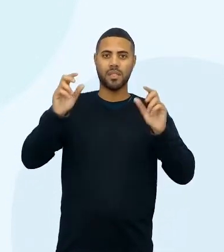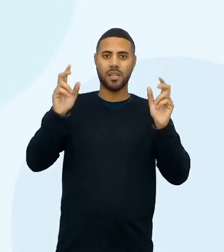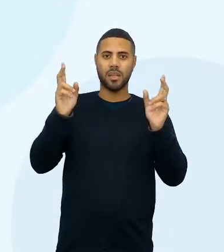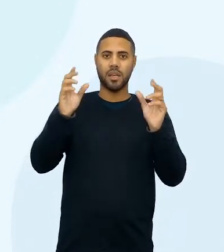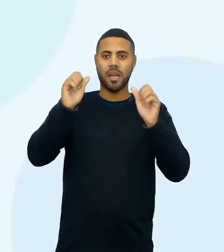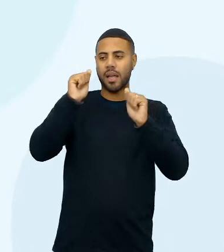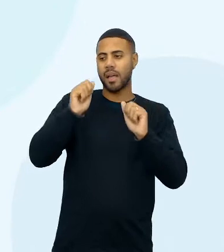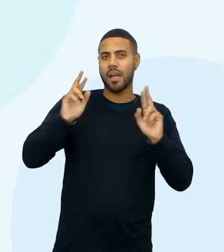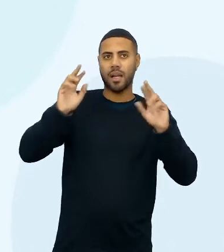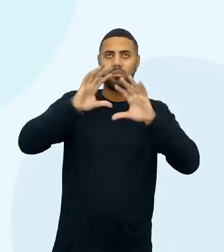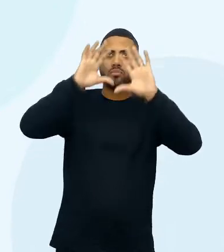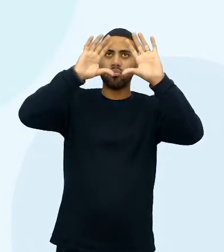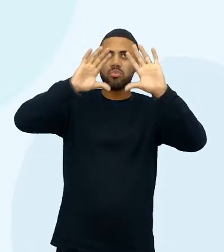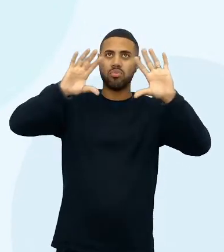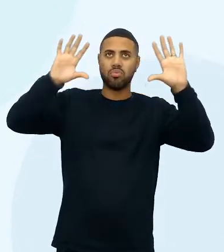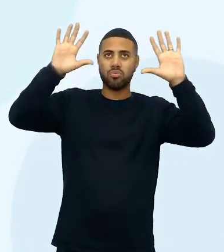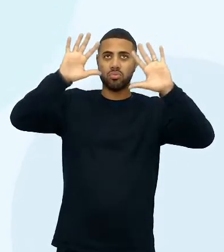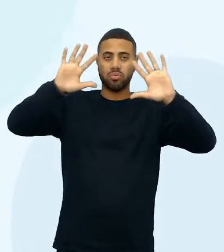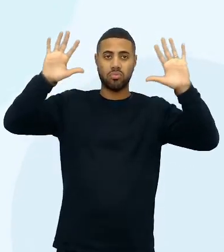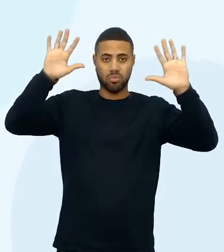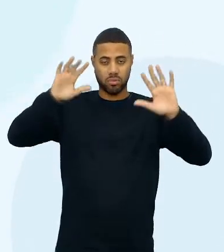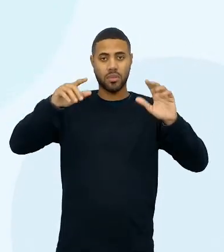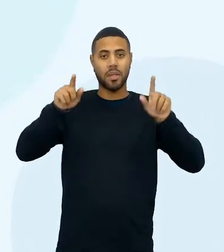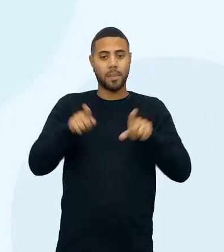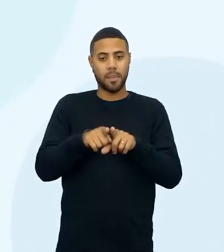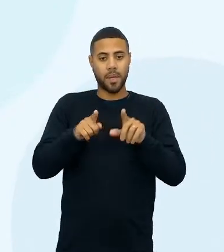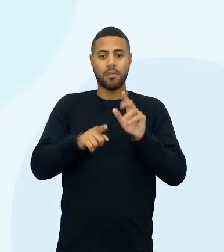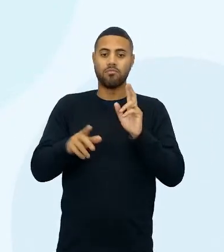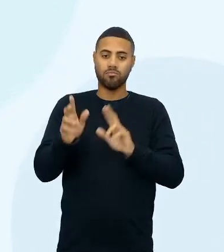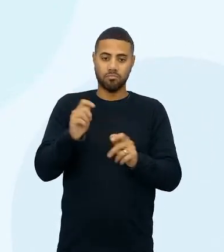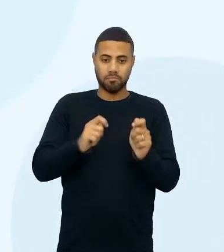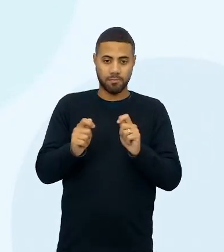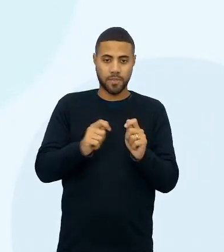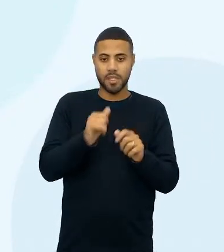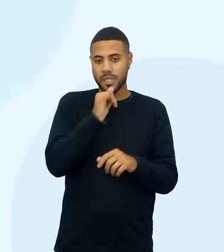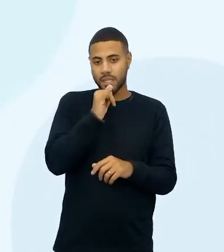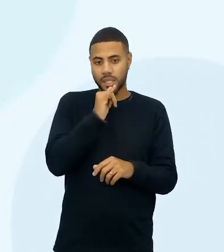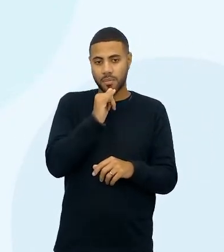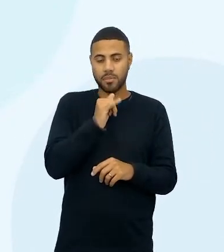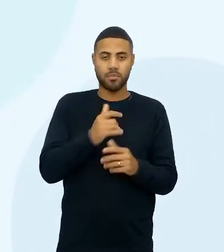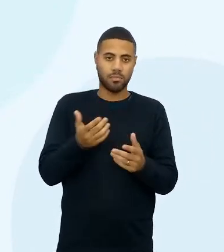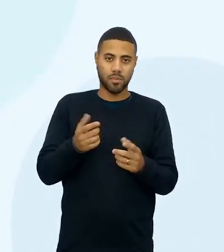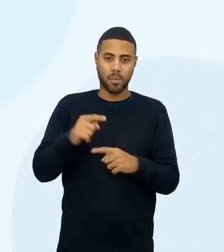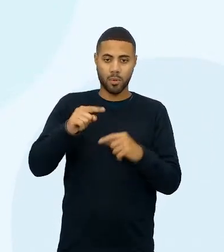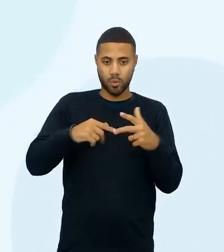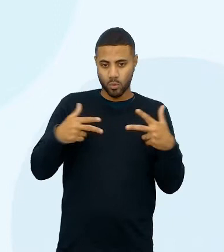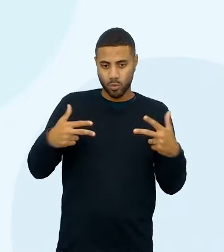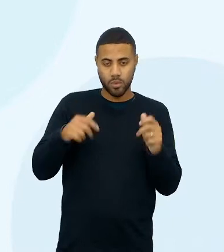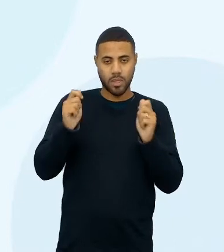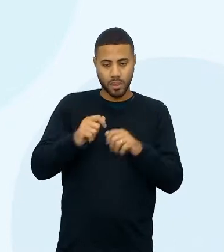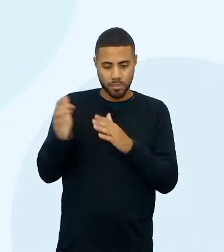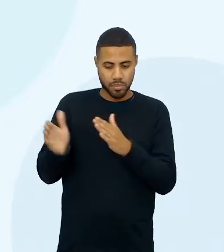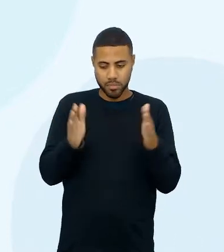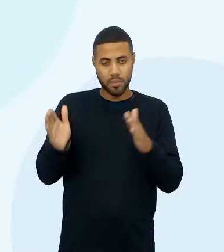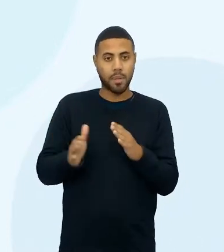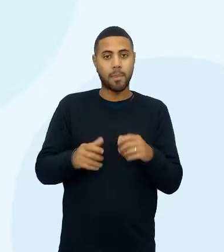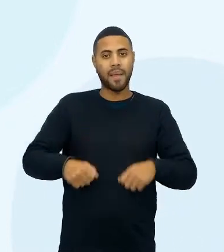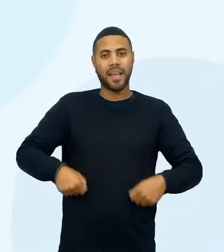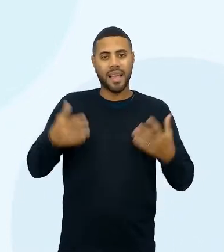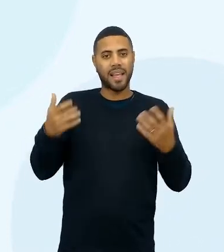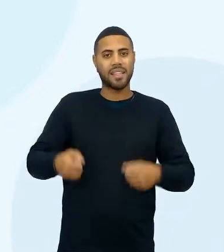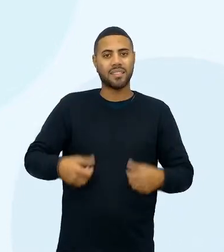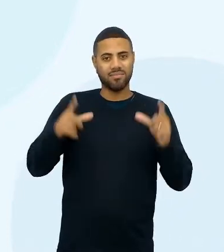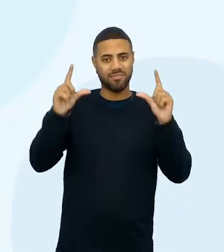atmosféricas e até aumentando sua produtividade, né, ou seja, produzir mais, né, gastando